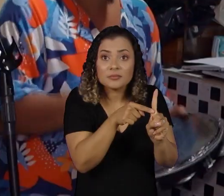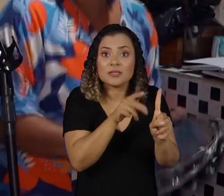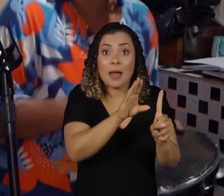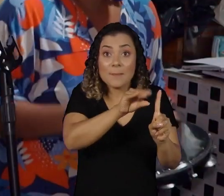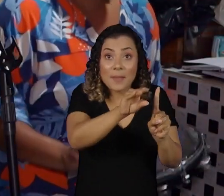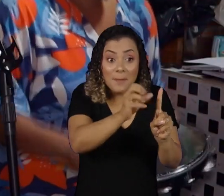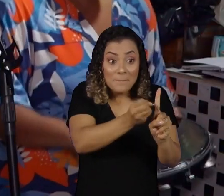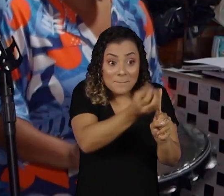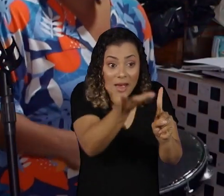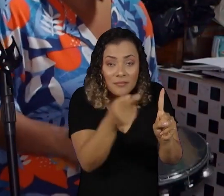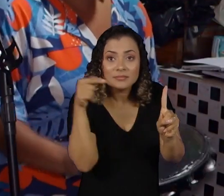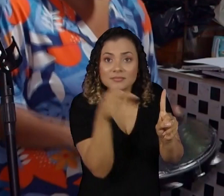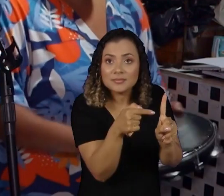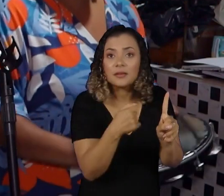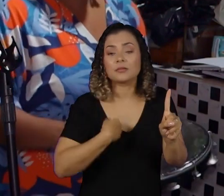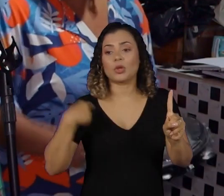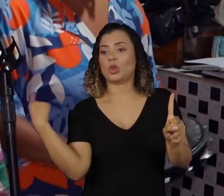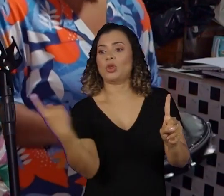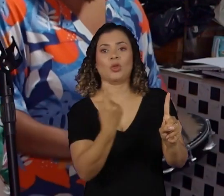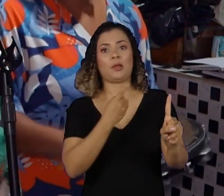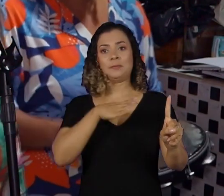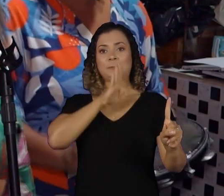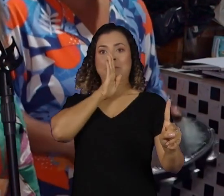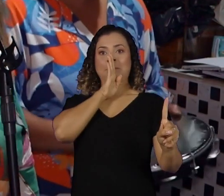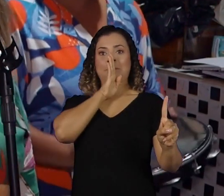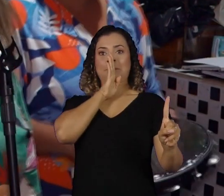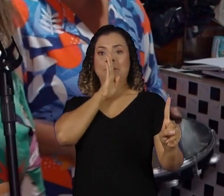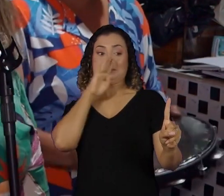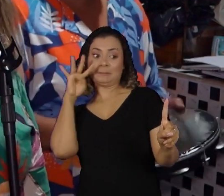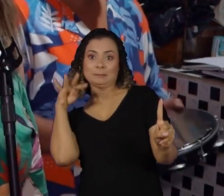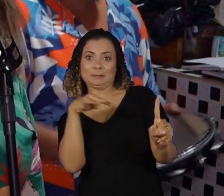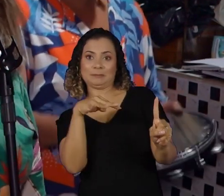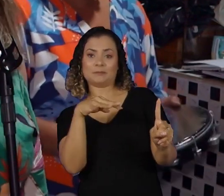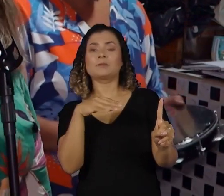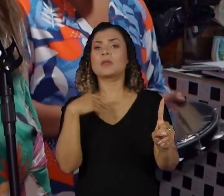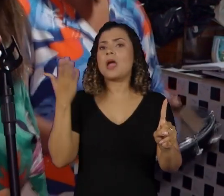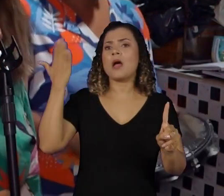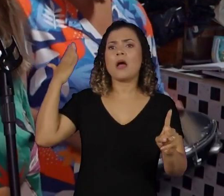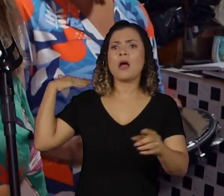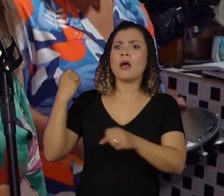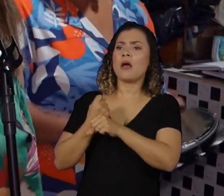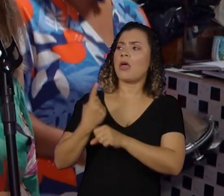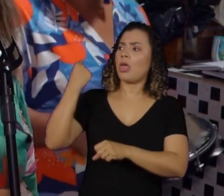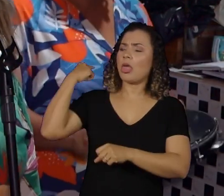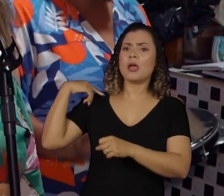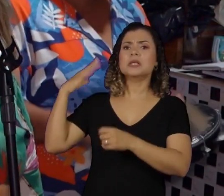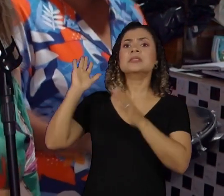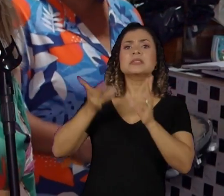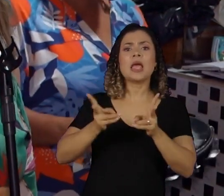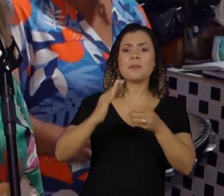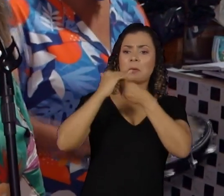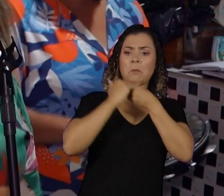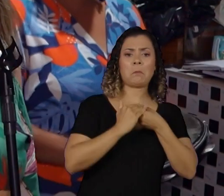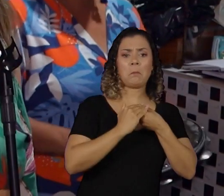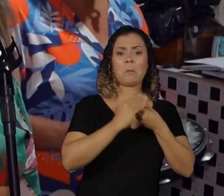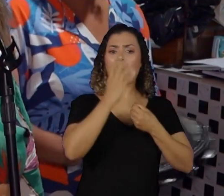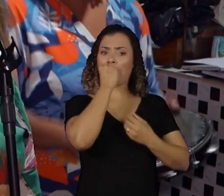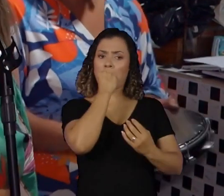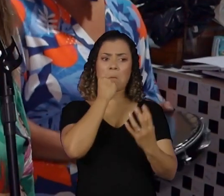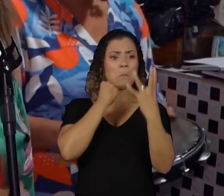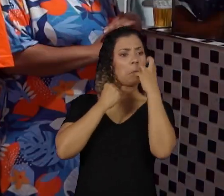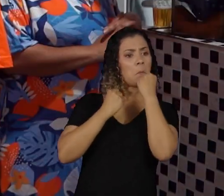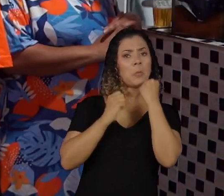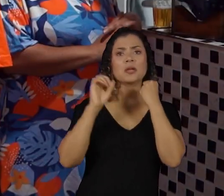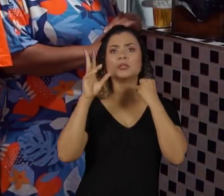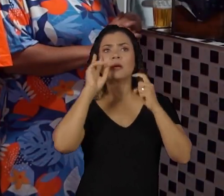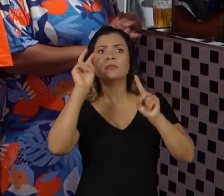gente precisa se ouvir. A gente passou muito tempo aí sendo silenciado, ouvindo só uma voz aí de cima, ouvindo só a televisão,